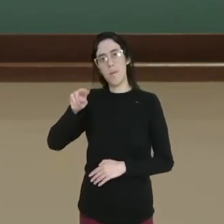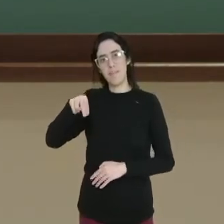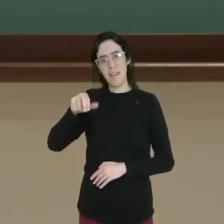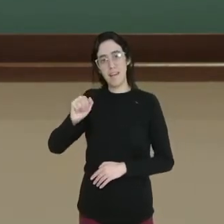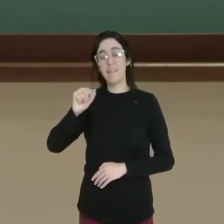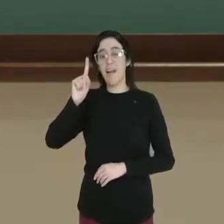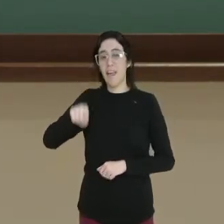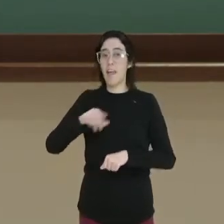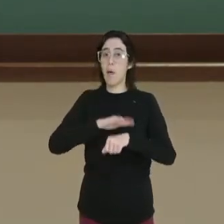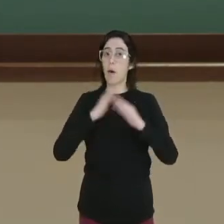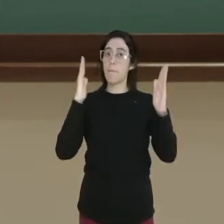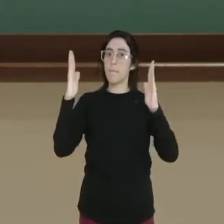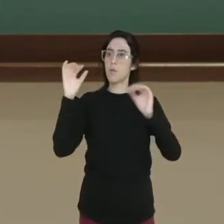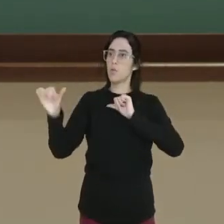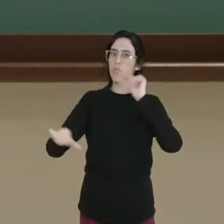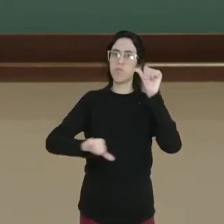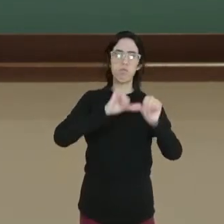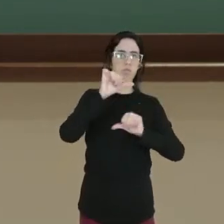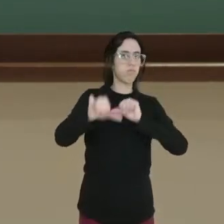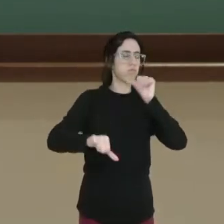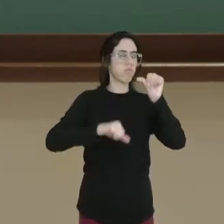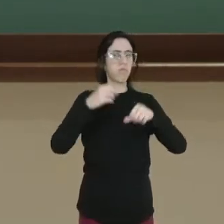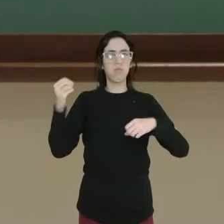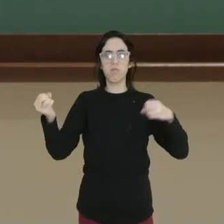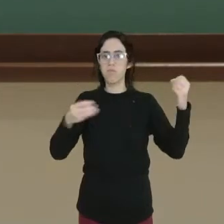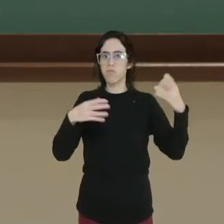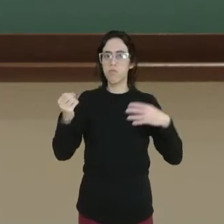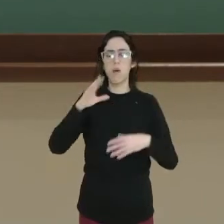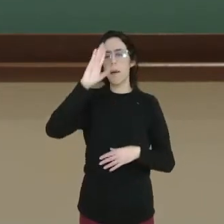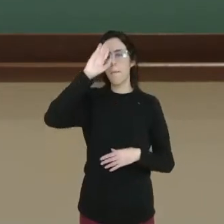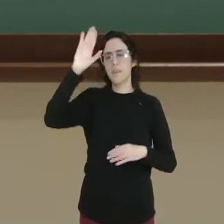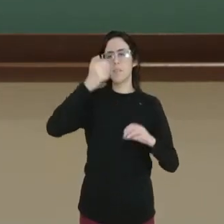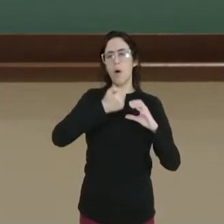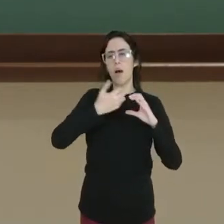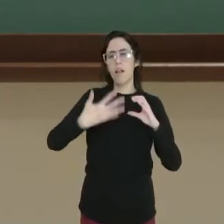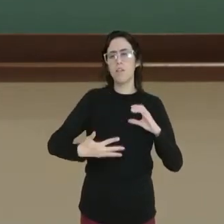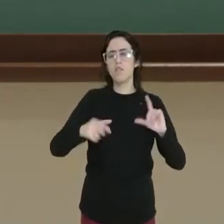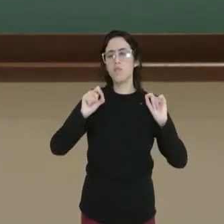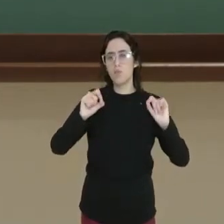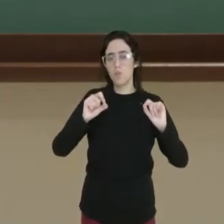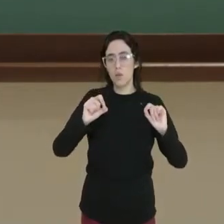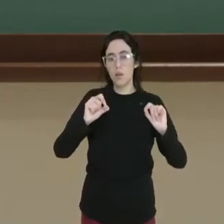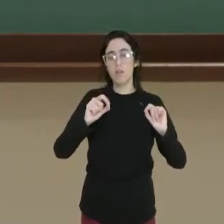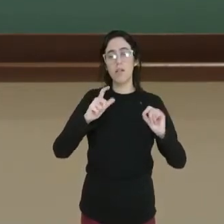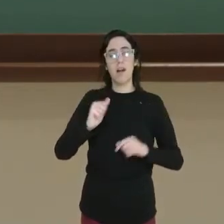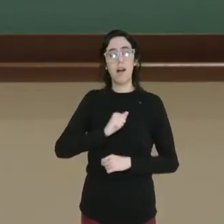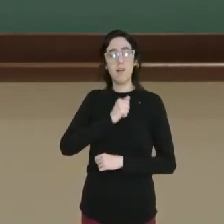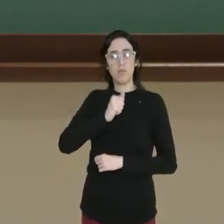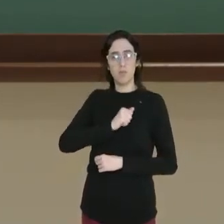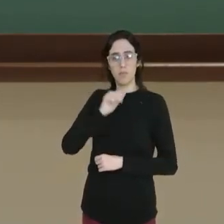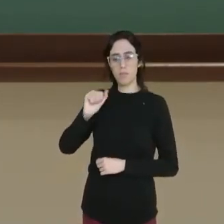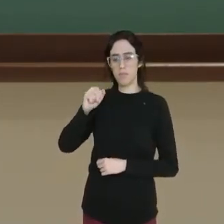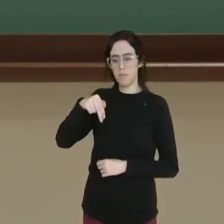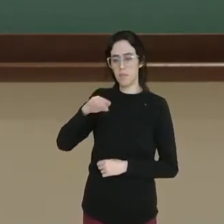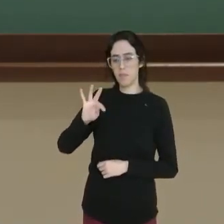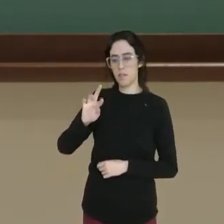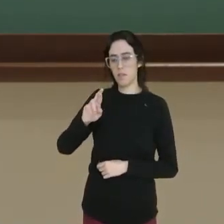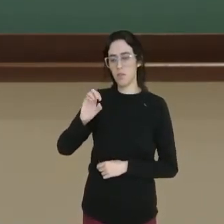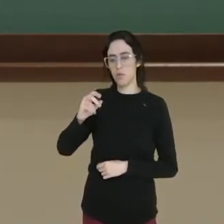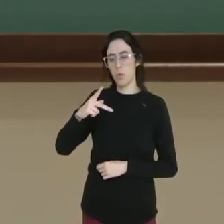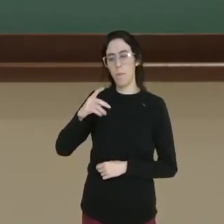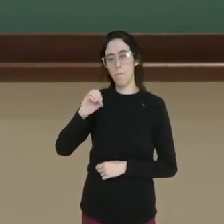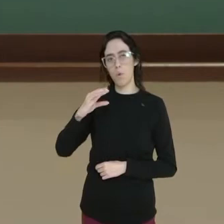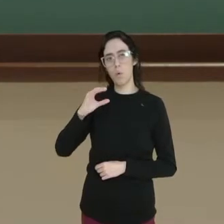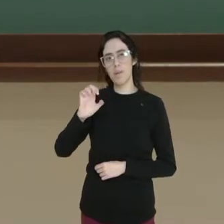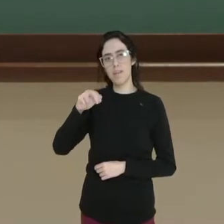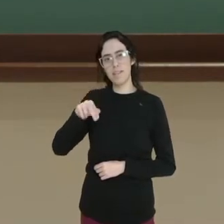grandes transformações. A gente tem como principais características a ideia de antropocentrismo, a valorização do